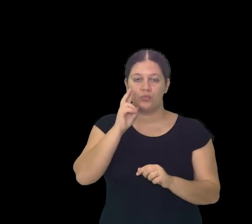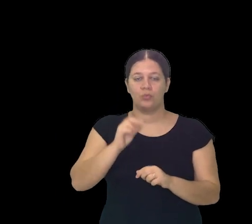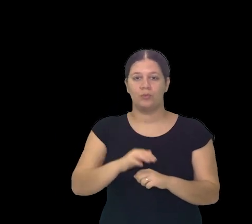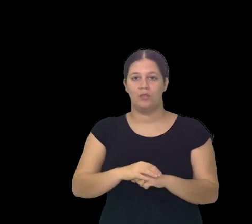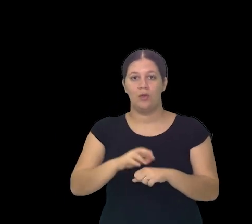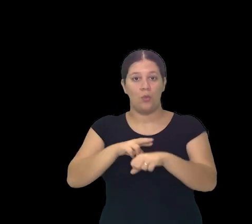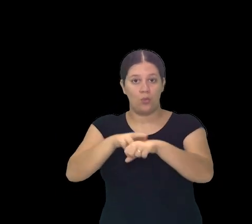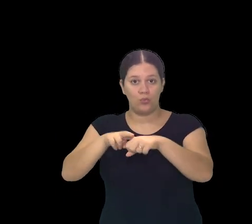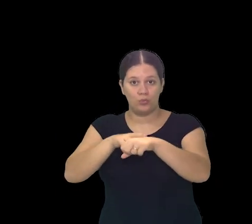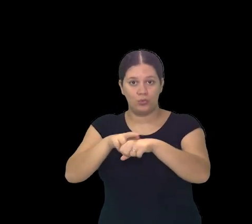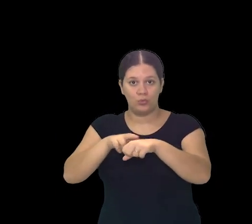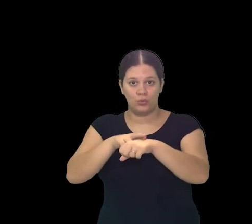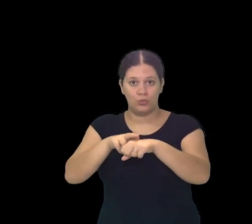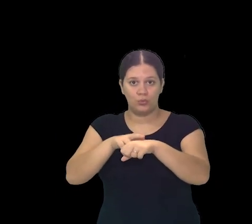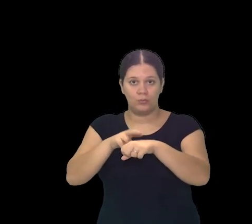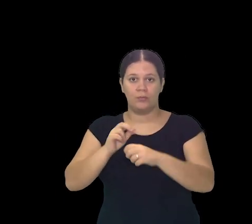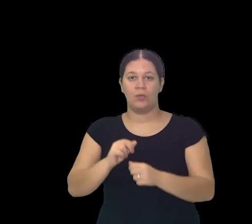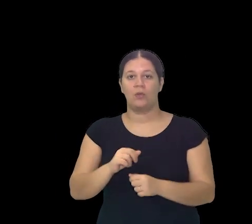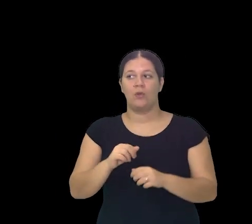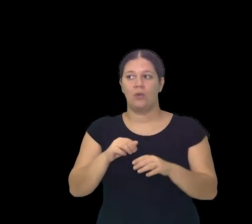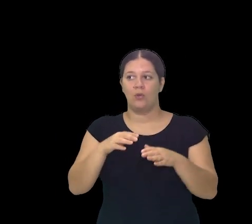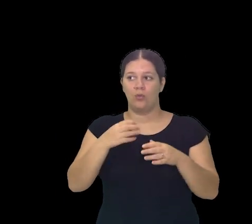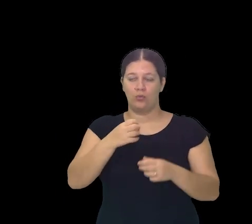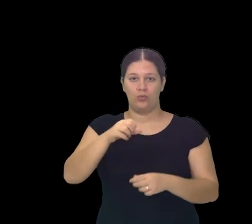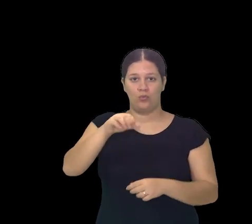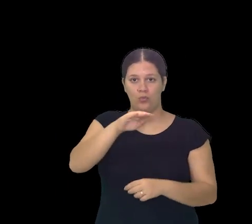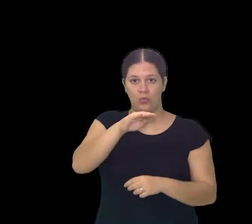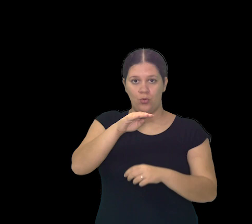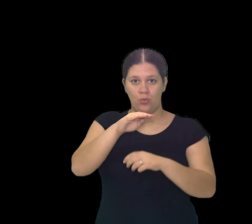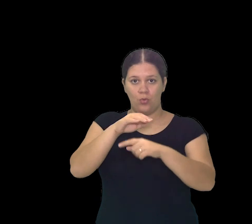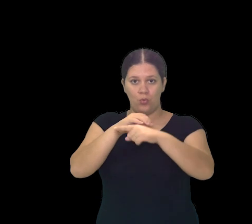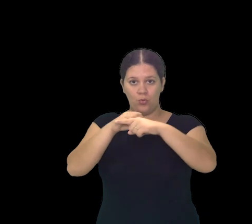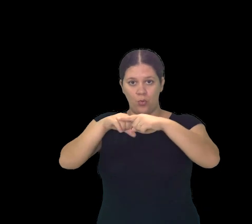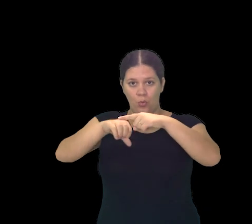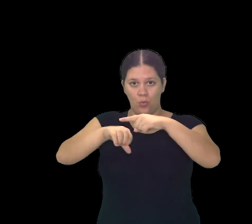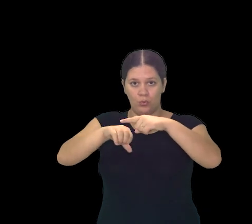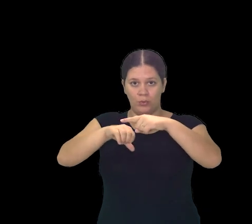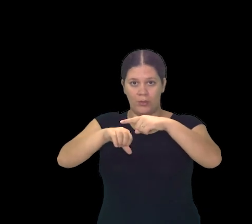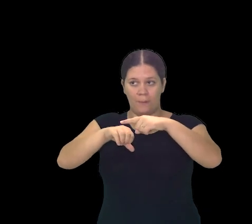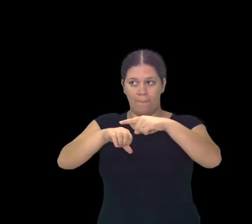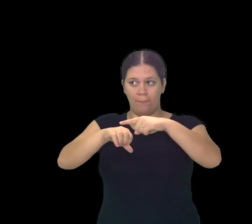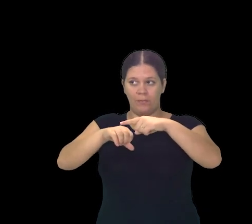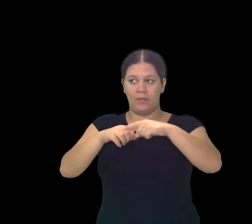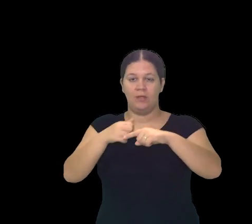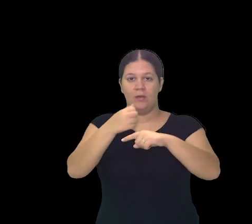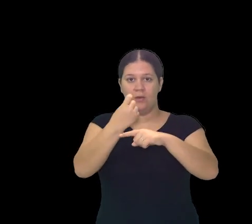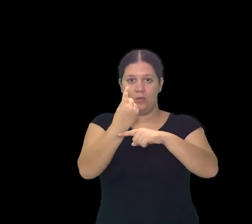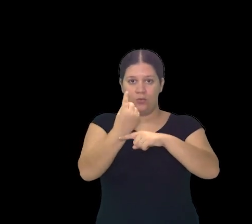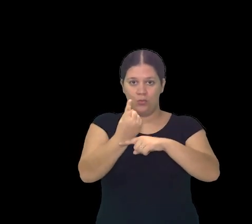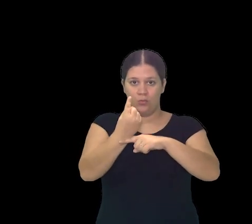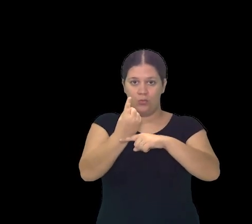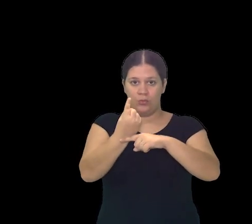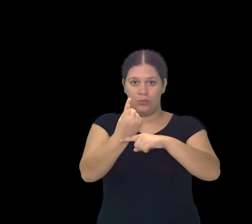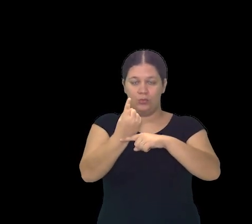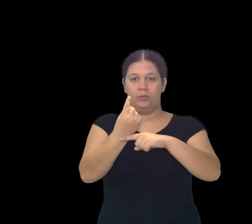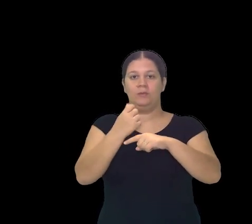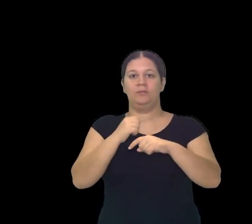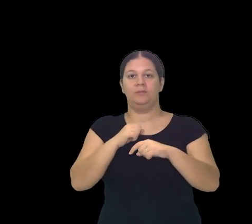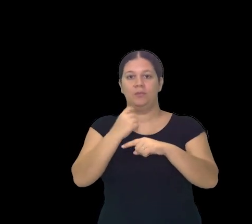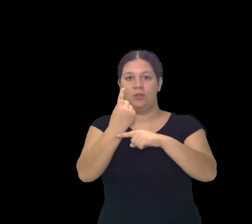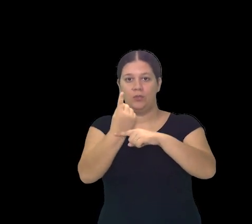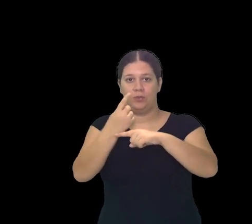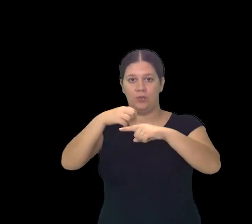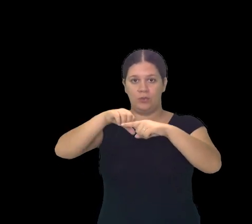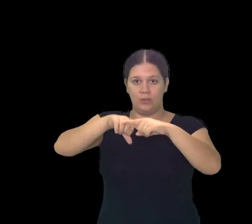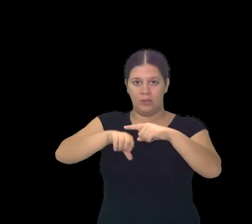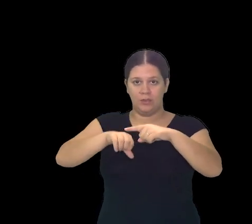todo? Bom, você diria ele representa um nono do todo. Este aqui representa um